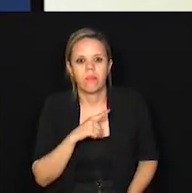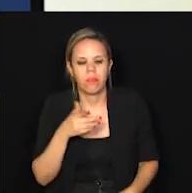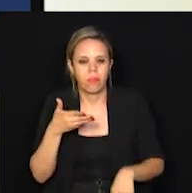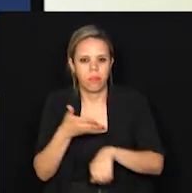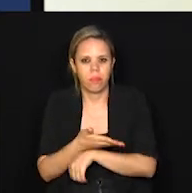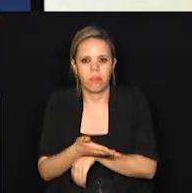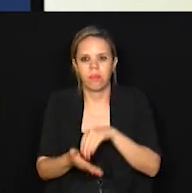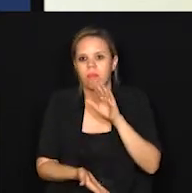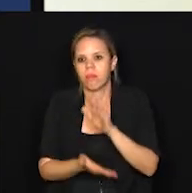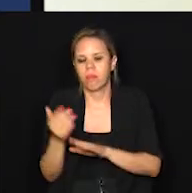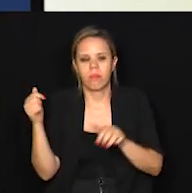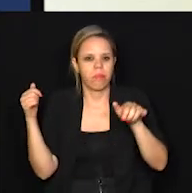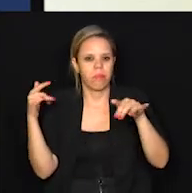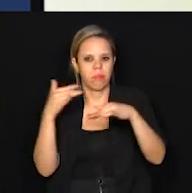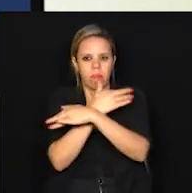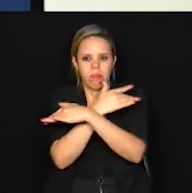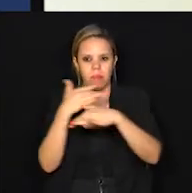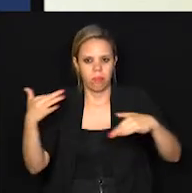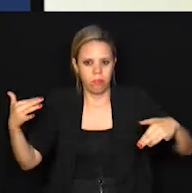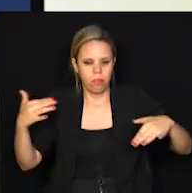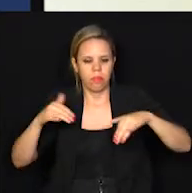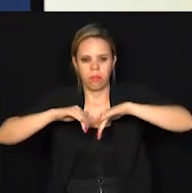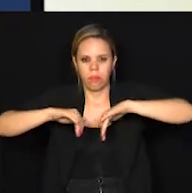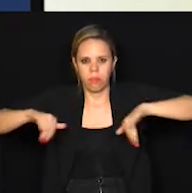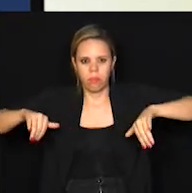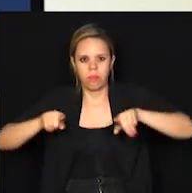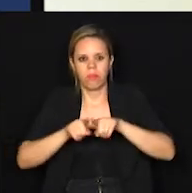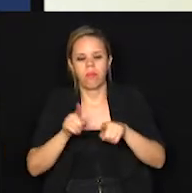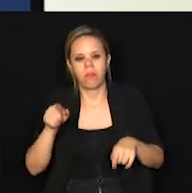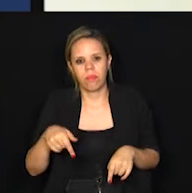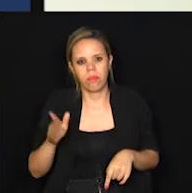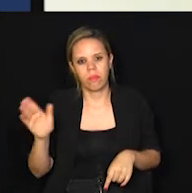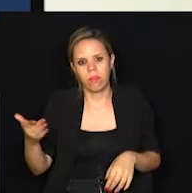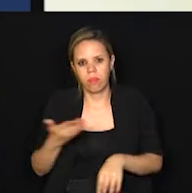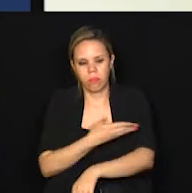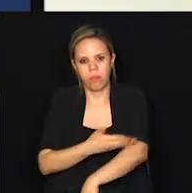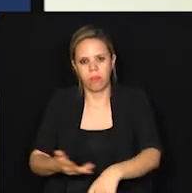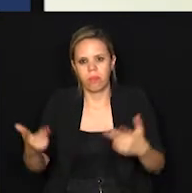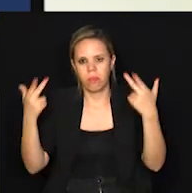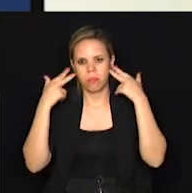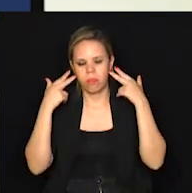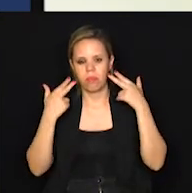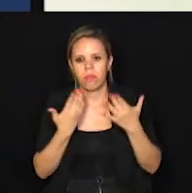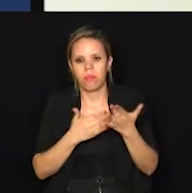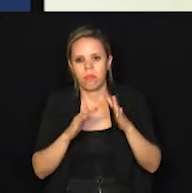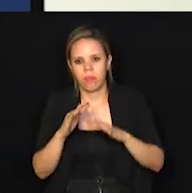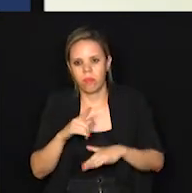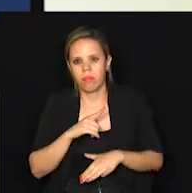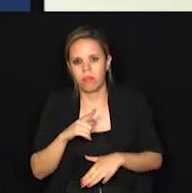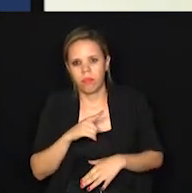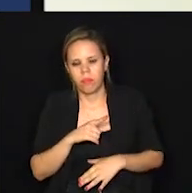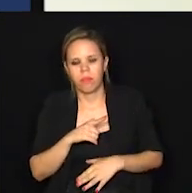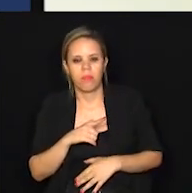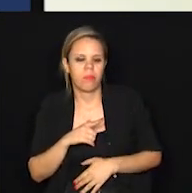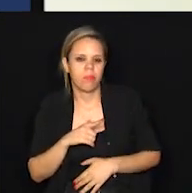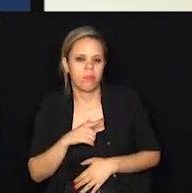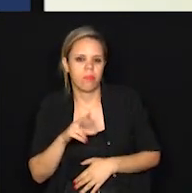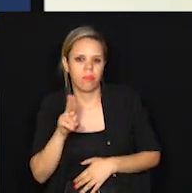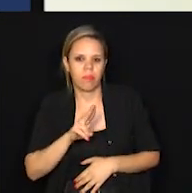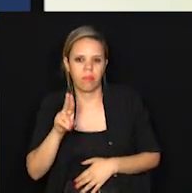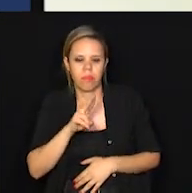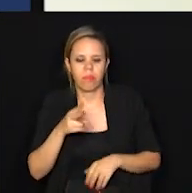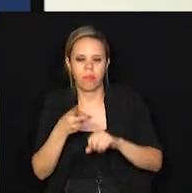aqui na região, né? Uma escola clandestina dentro de um condomínio. Isso tem sido muito comum, turmas